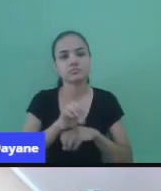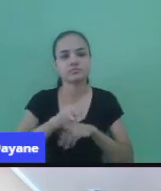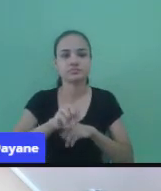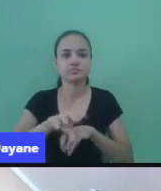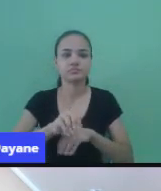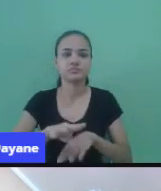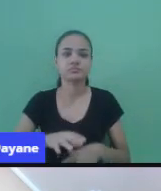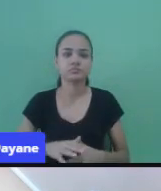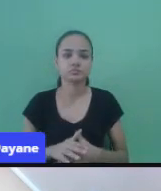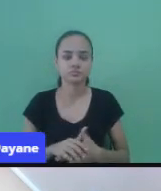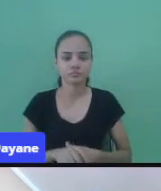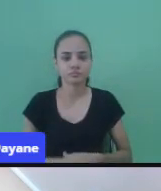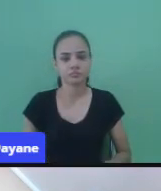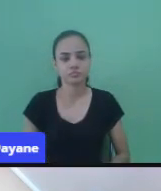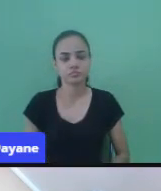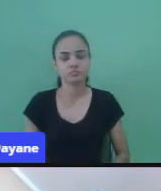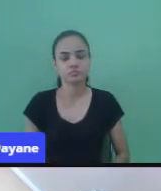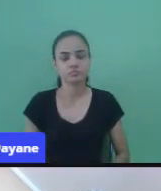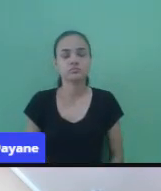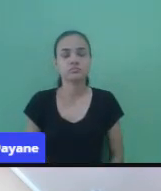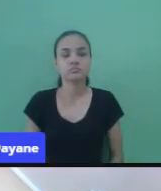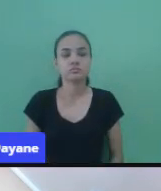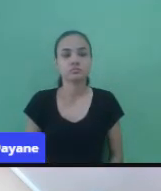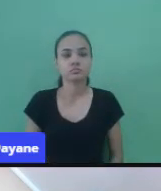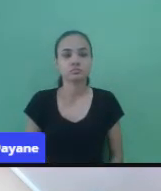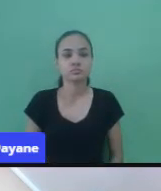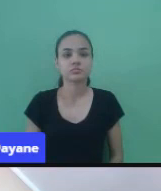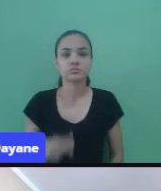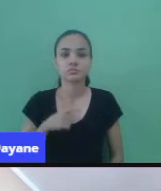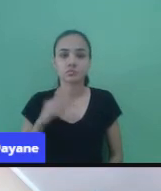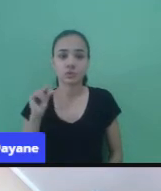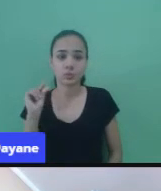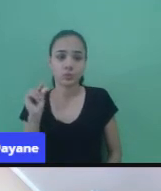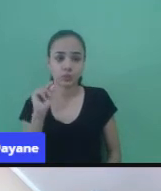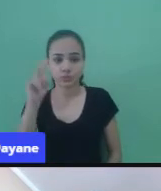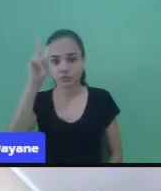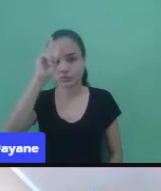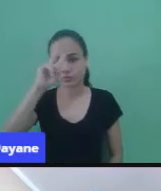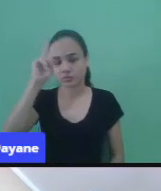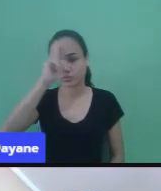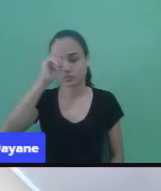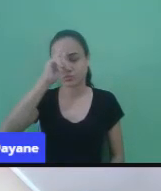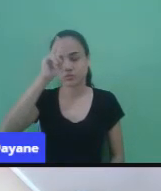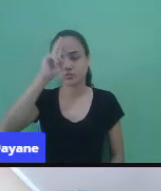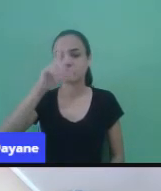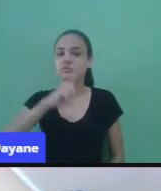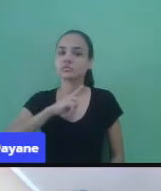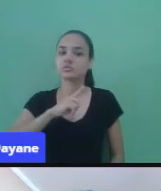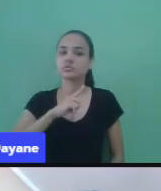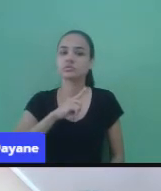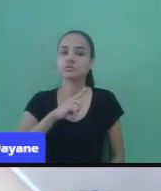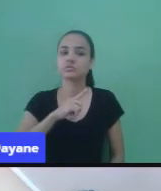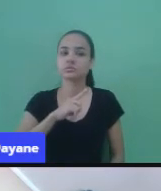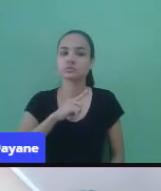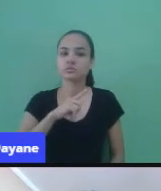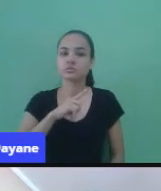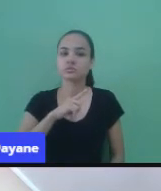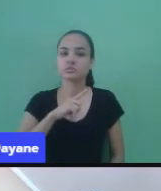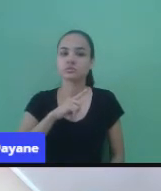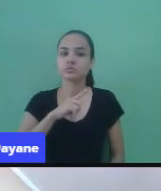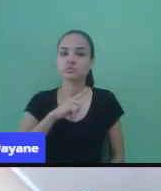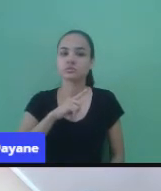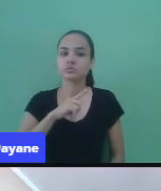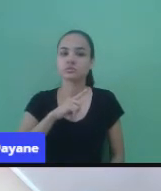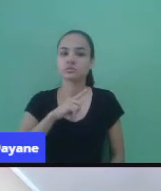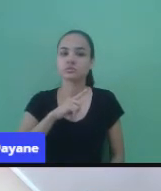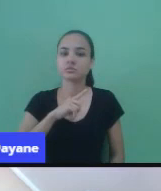favor. Aqui tem um pouquinho da história, né? Tem, inclusive, da onde eu venho,